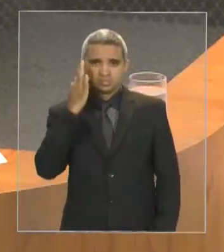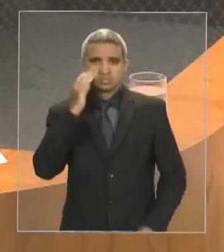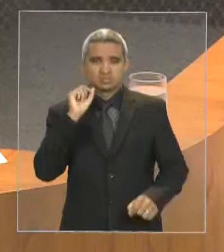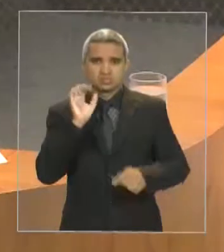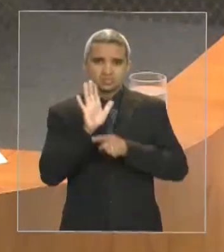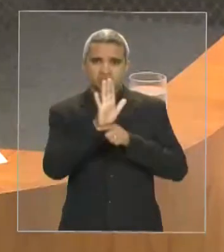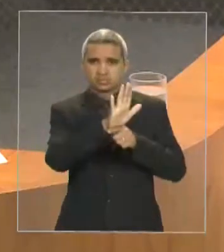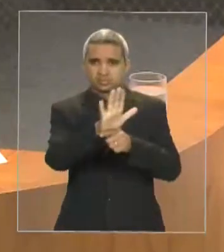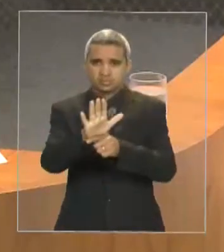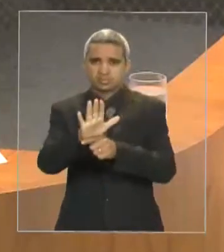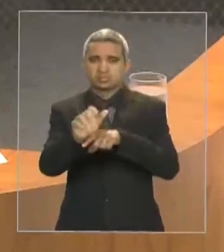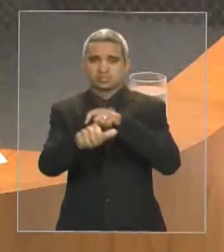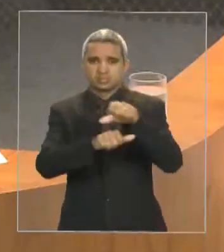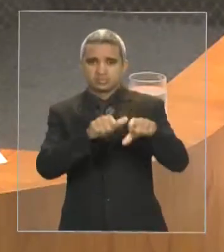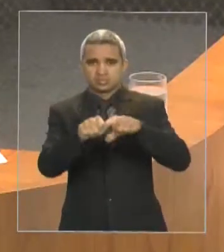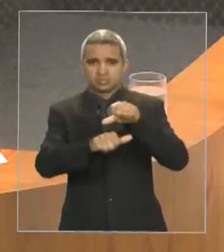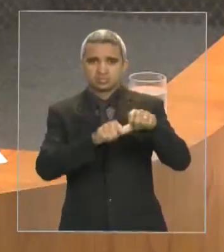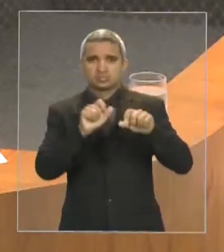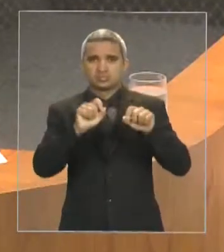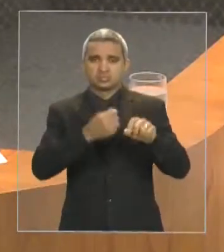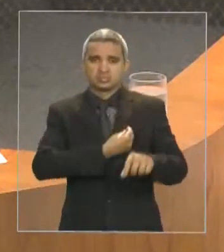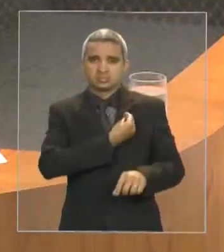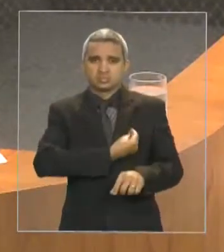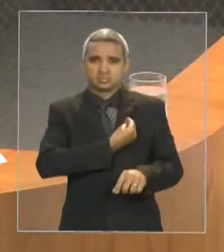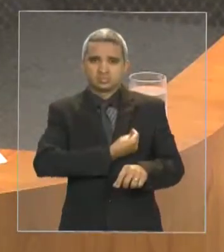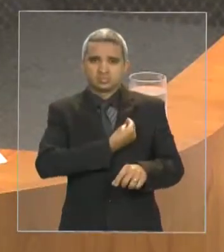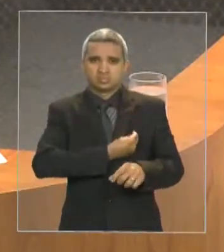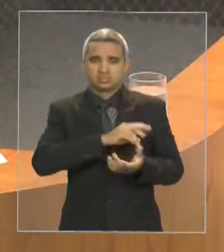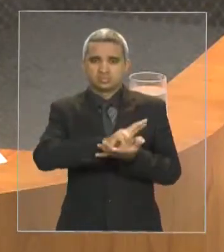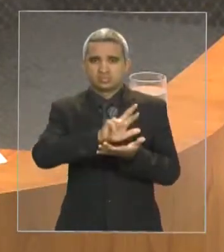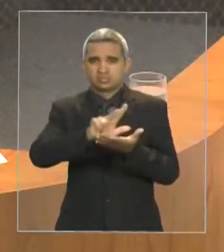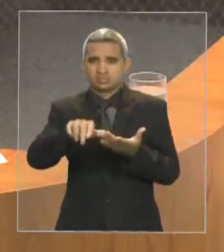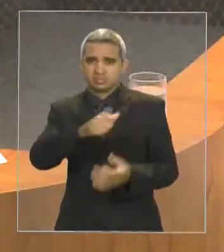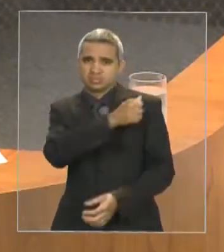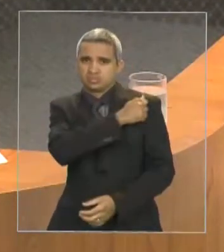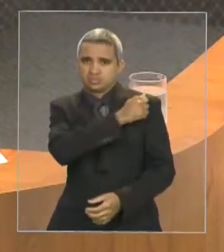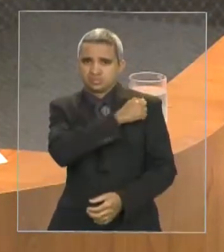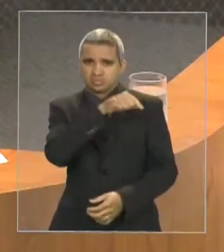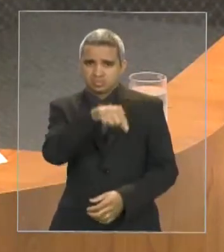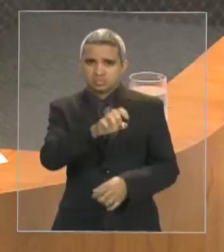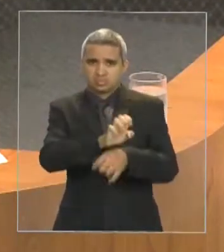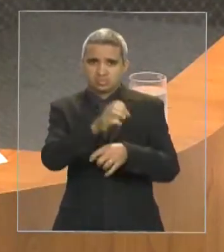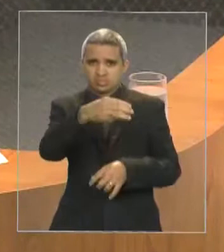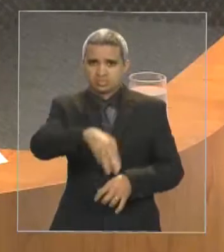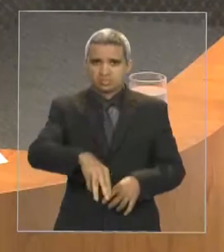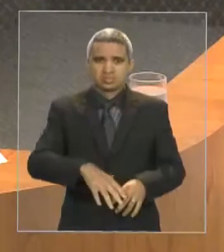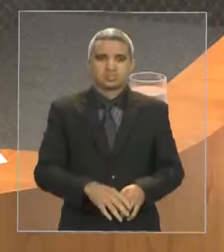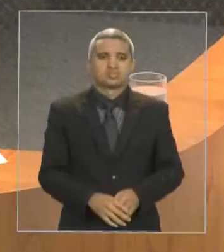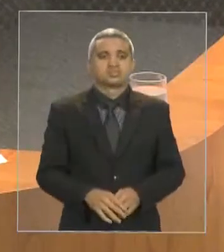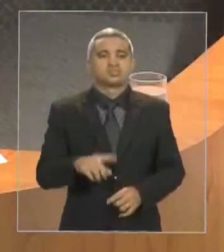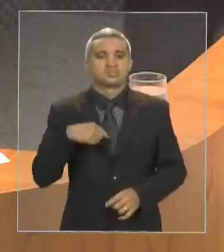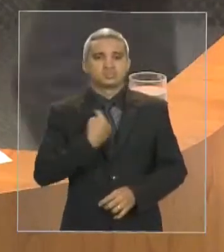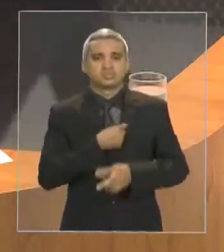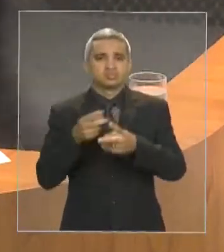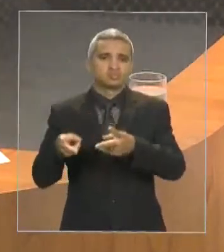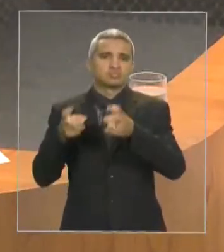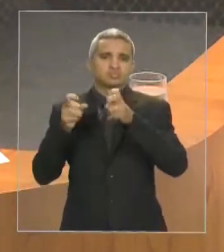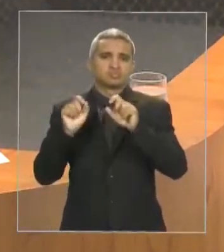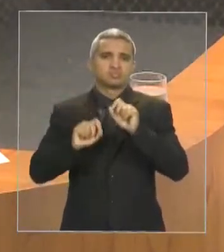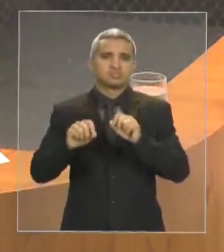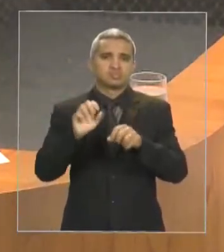realidade de vários estudantes em nosso Estado. Estamos diante de uma verdadeira revolução na educação do